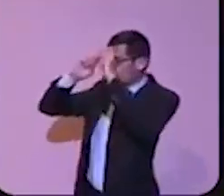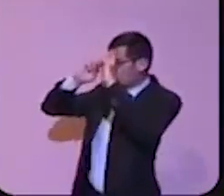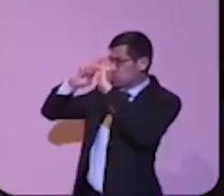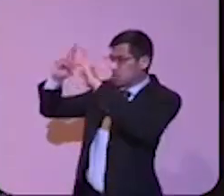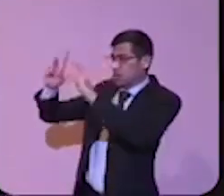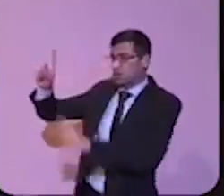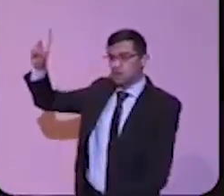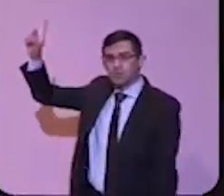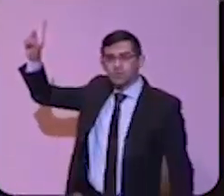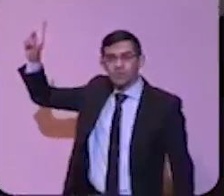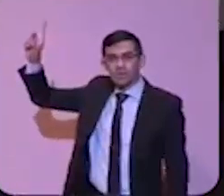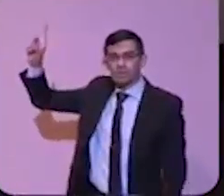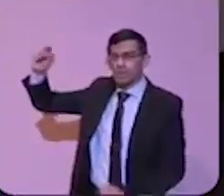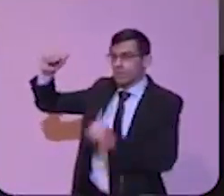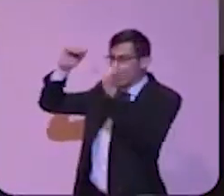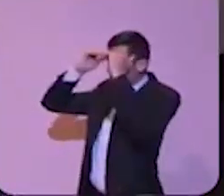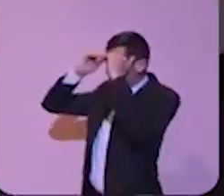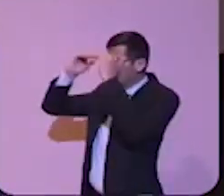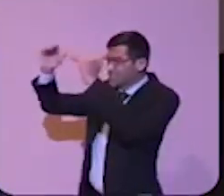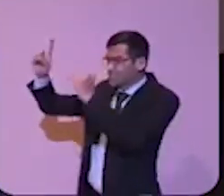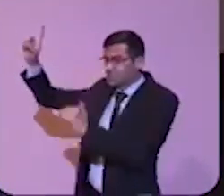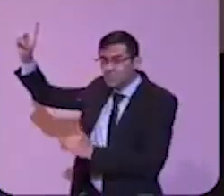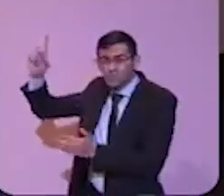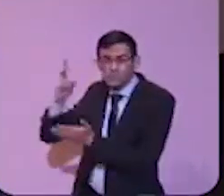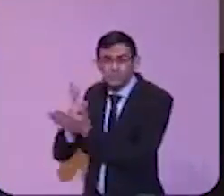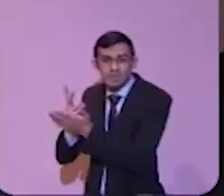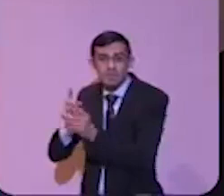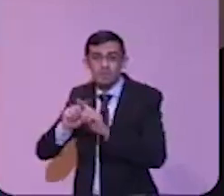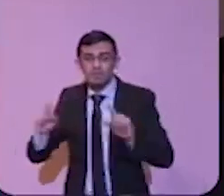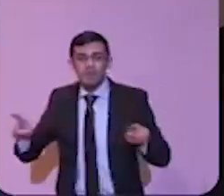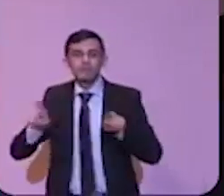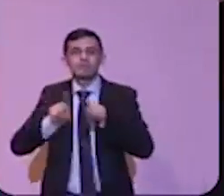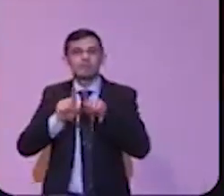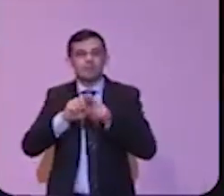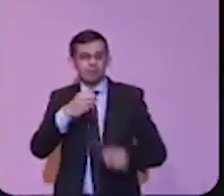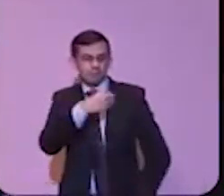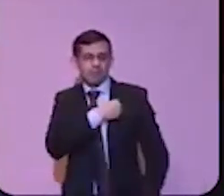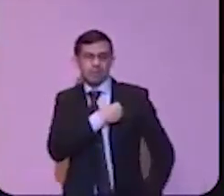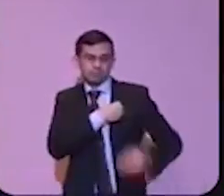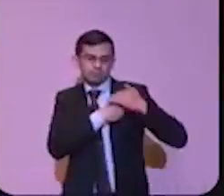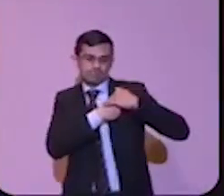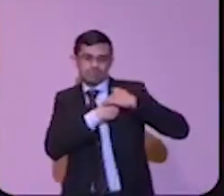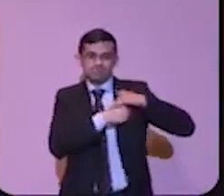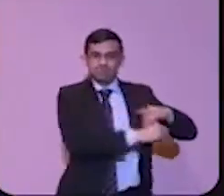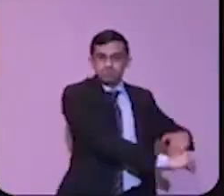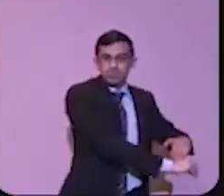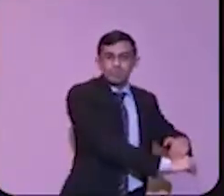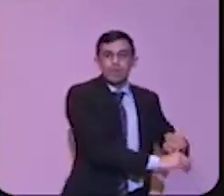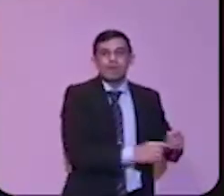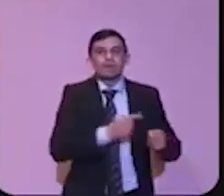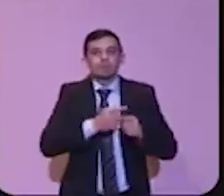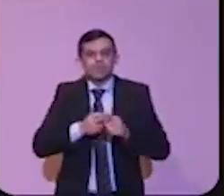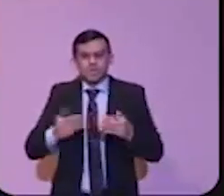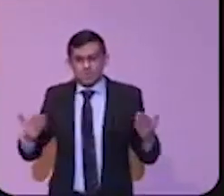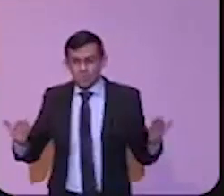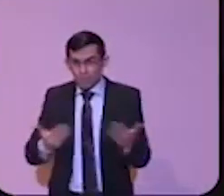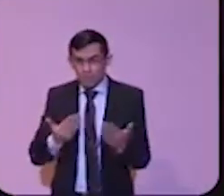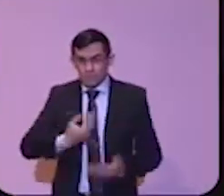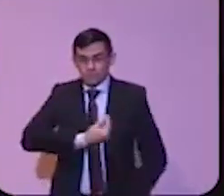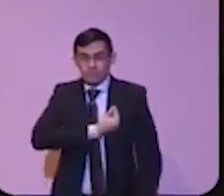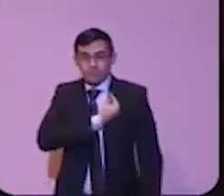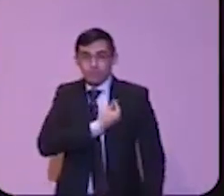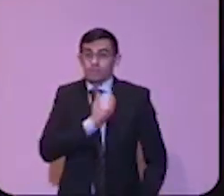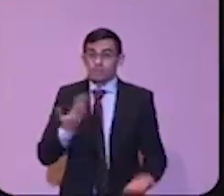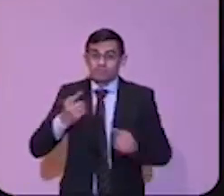Não somente temer o Senhor, mas abandonar o pecado. Isso é muito interessante, porque nos dias que nós estamos